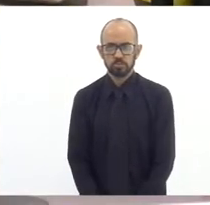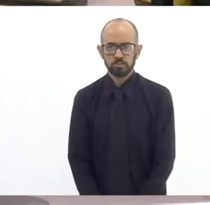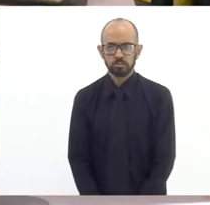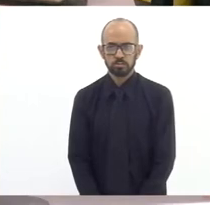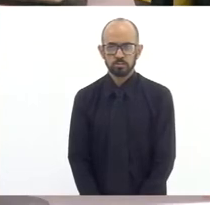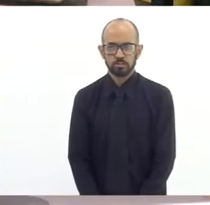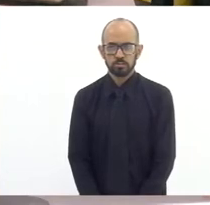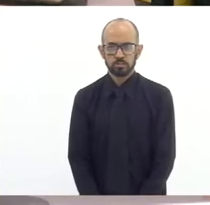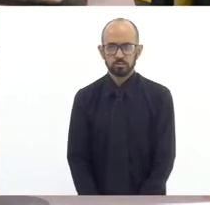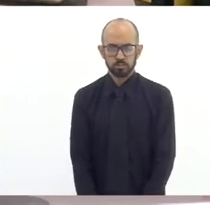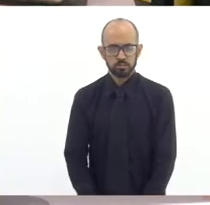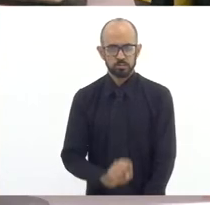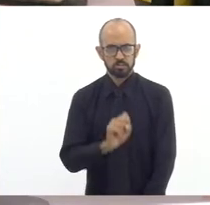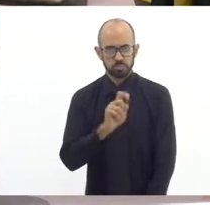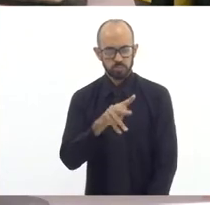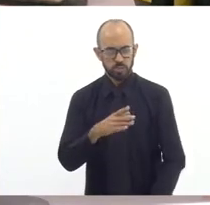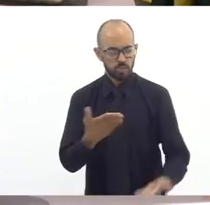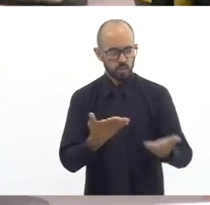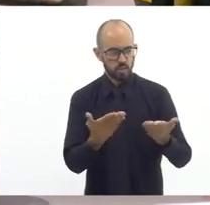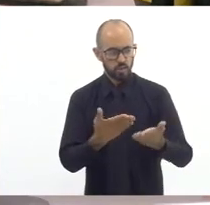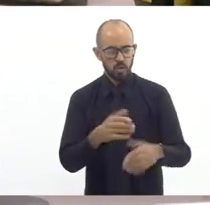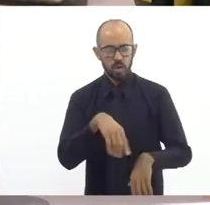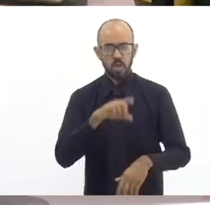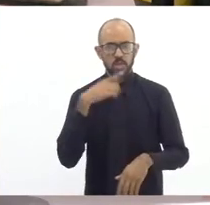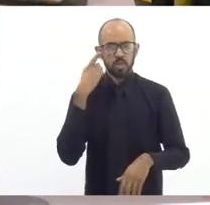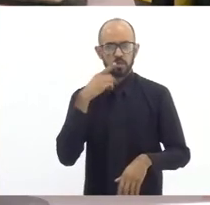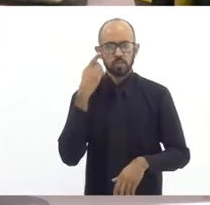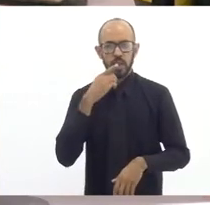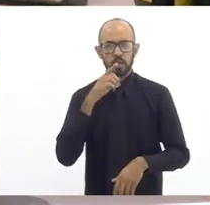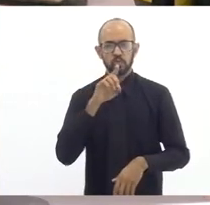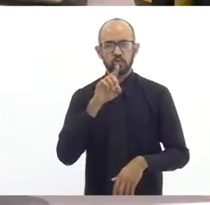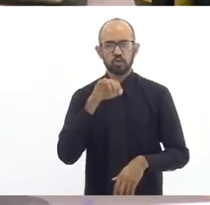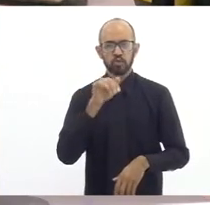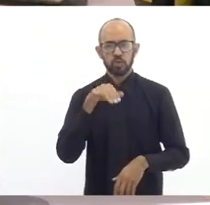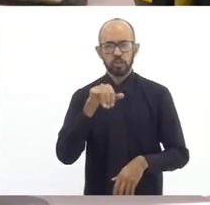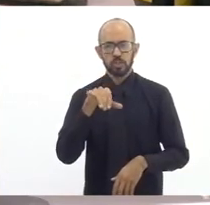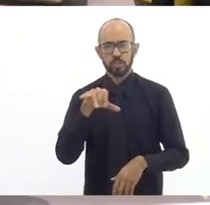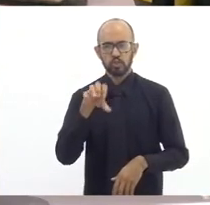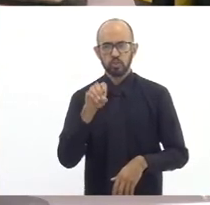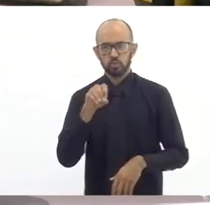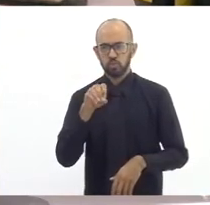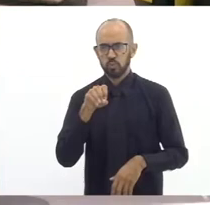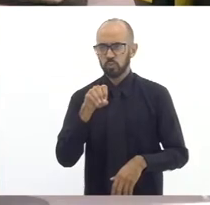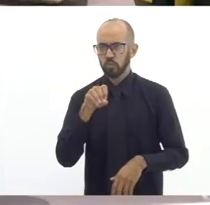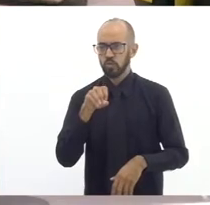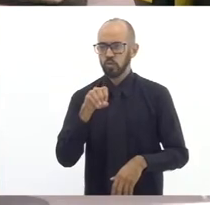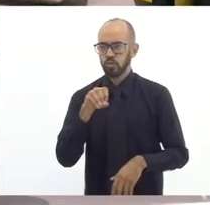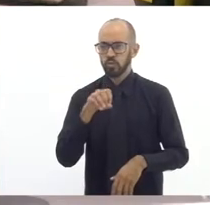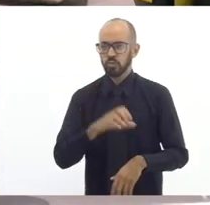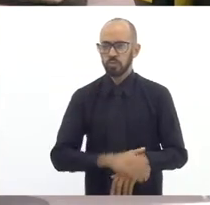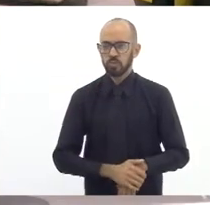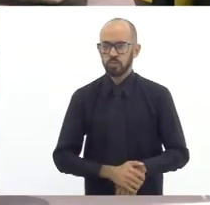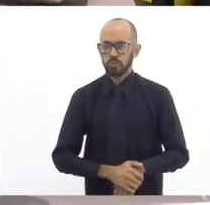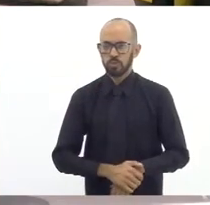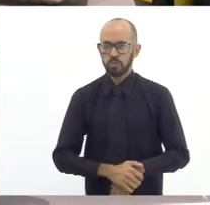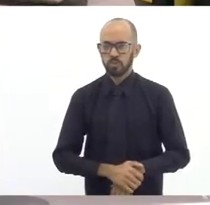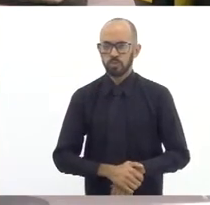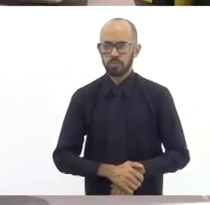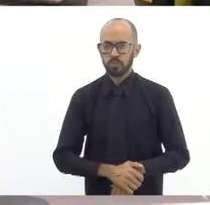É, vamos ouvir o deputado Dionísio Lins. Cadê a Flávia que pediu?